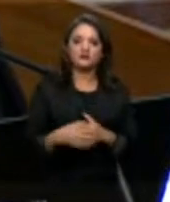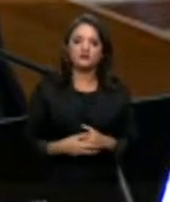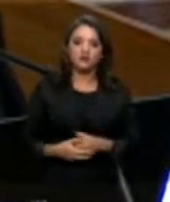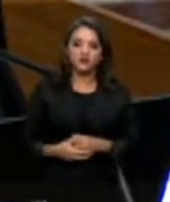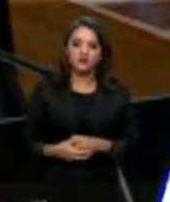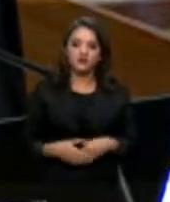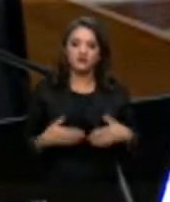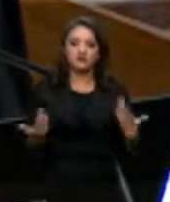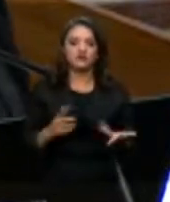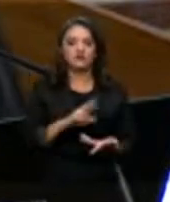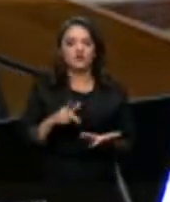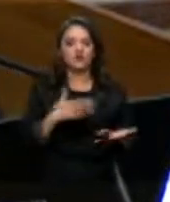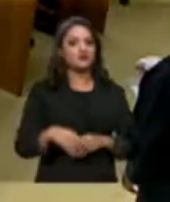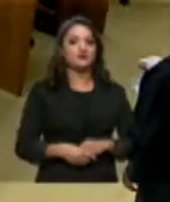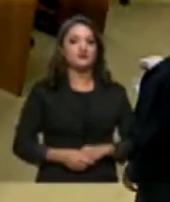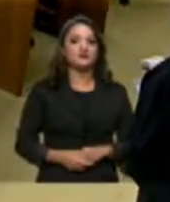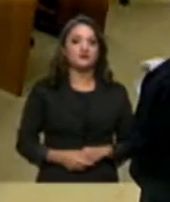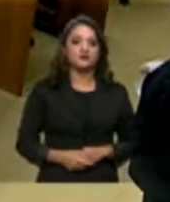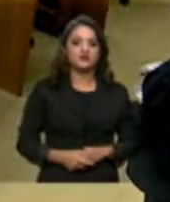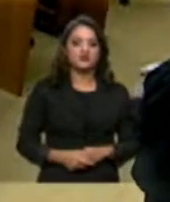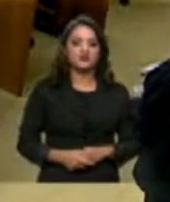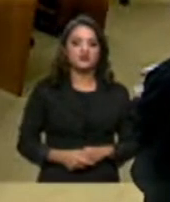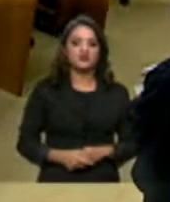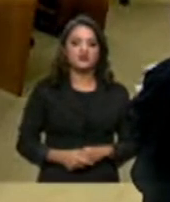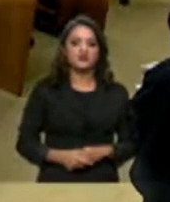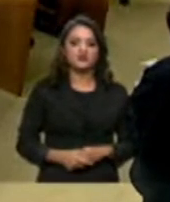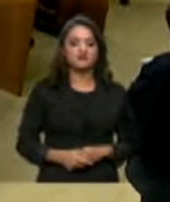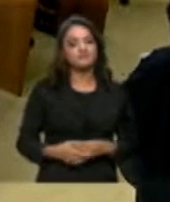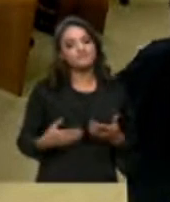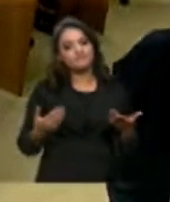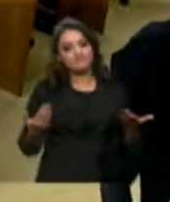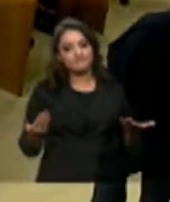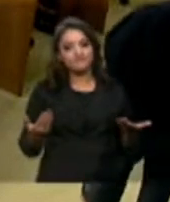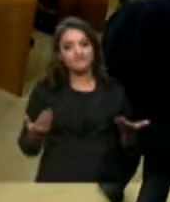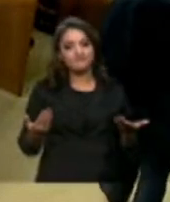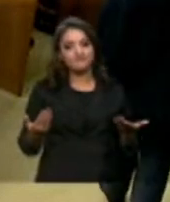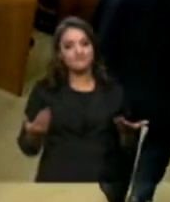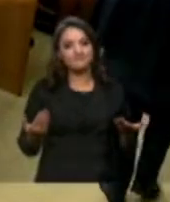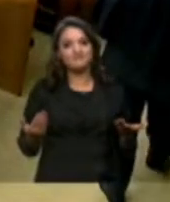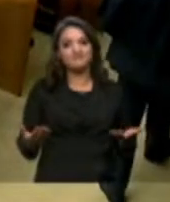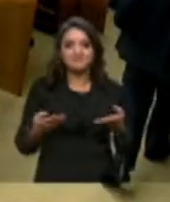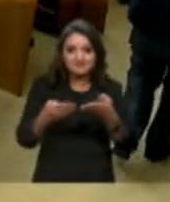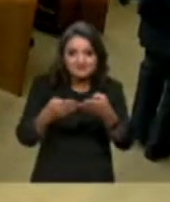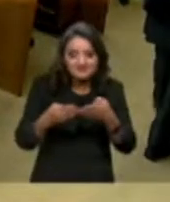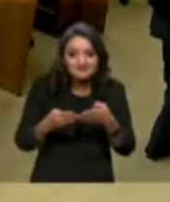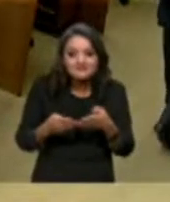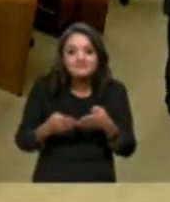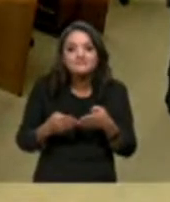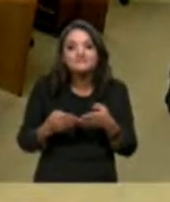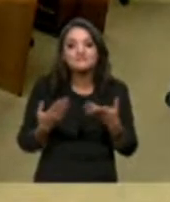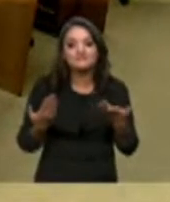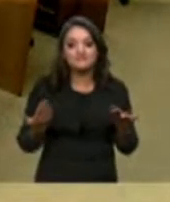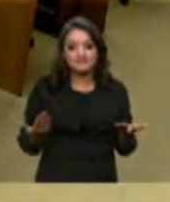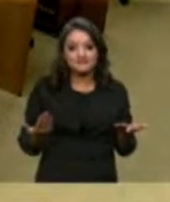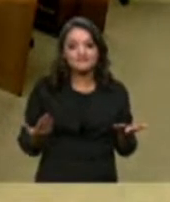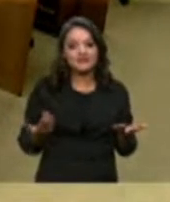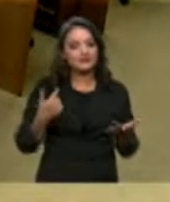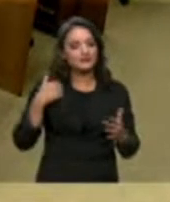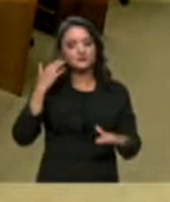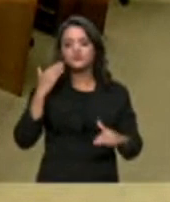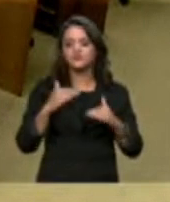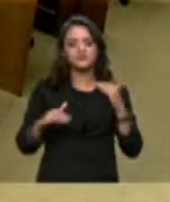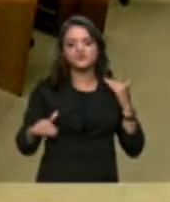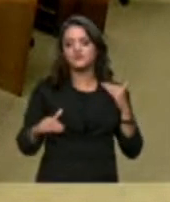aos processos já julgados. Senhor presidente, eu com a devida vênia... Só nessa questão. Com a devida vênia, eu divirjo do